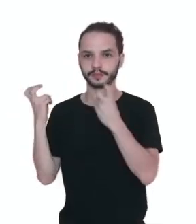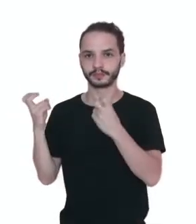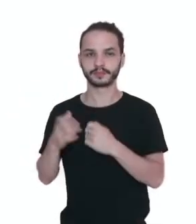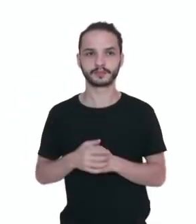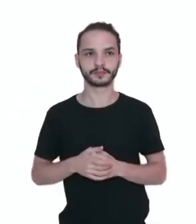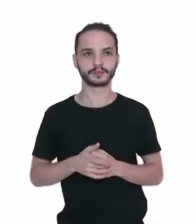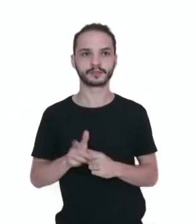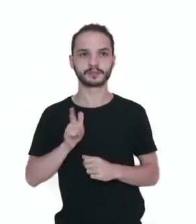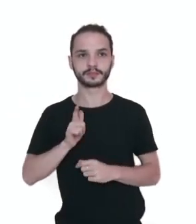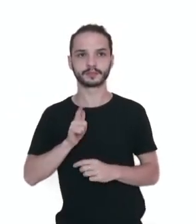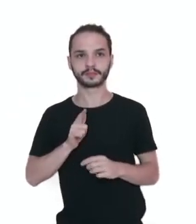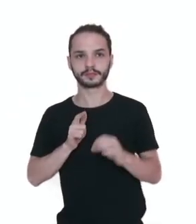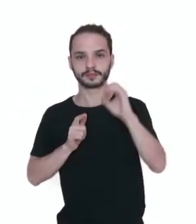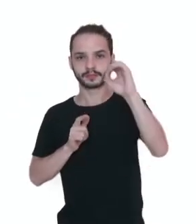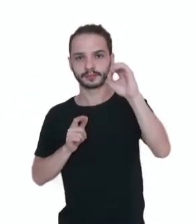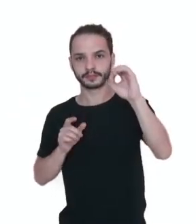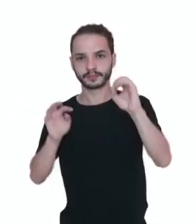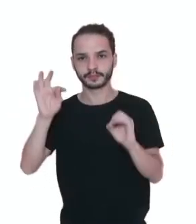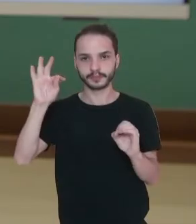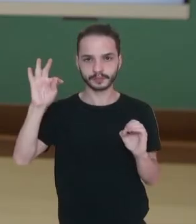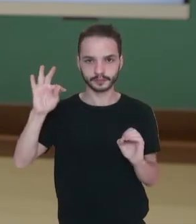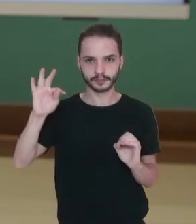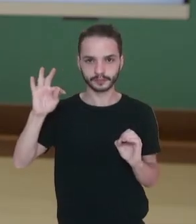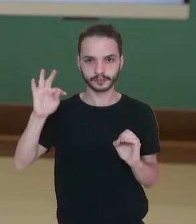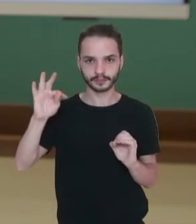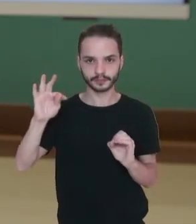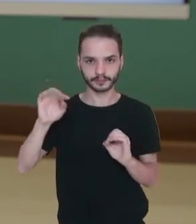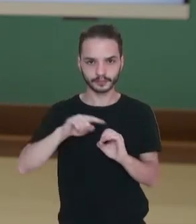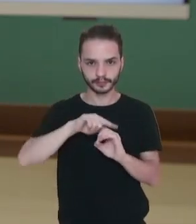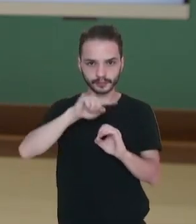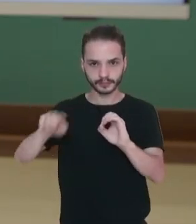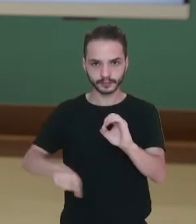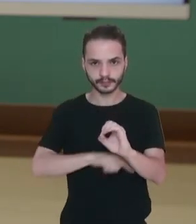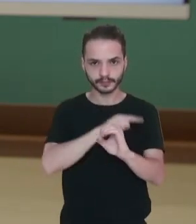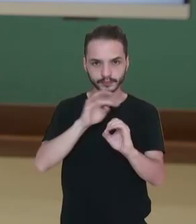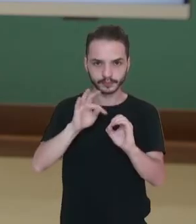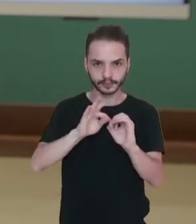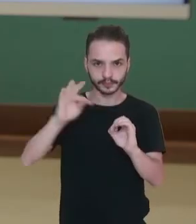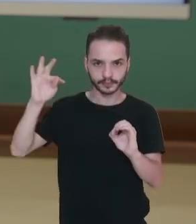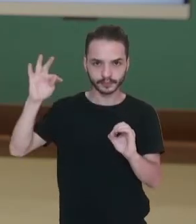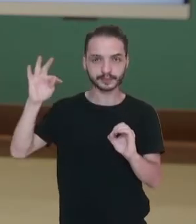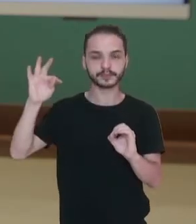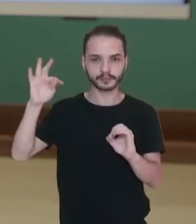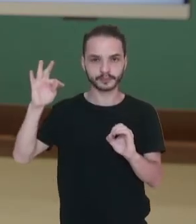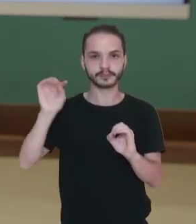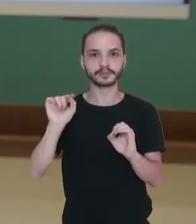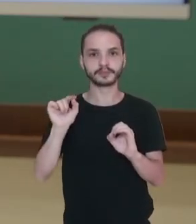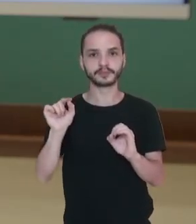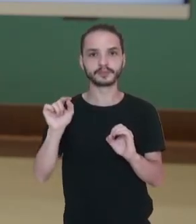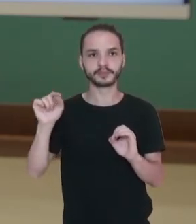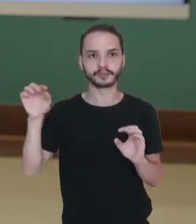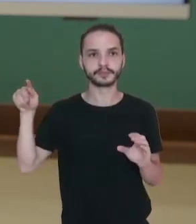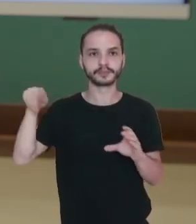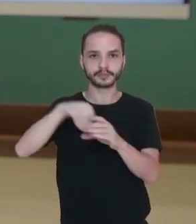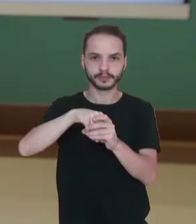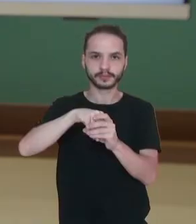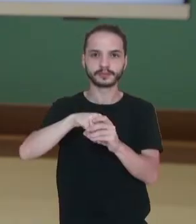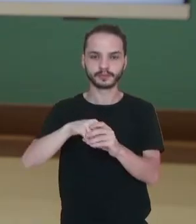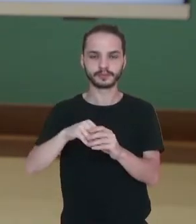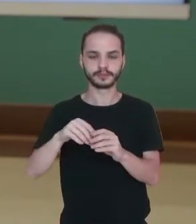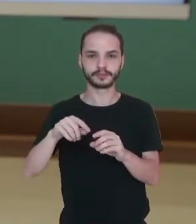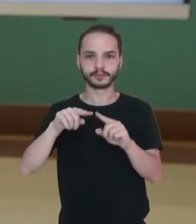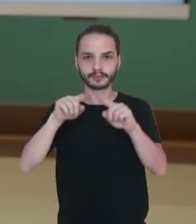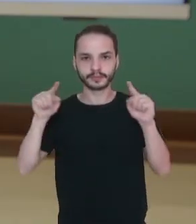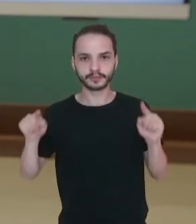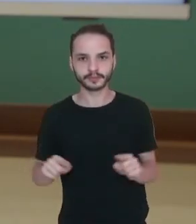esse segmento OT, ele vai pertencer, né, com o ponto T, pertencer à circunferência. Então,